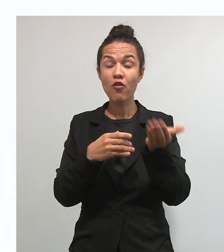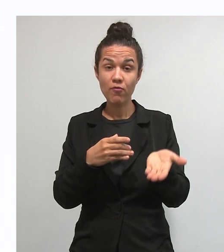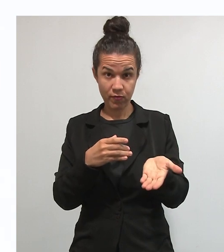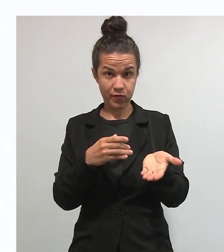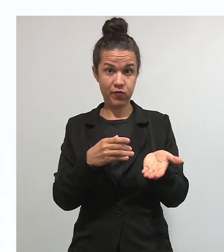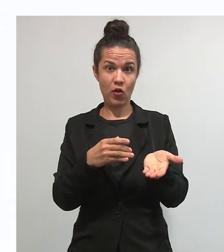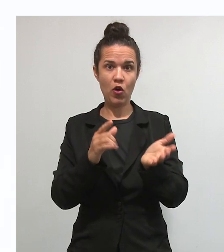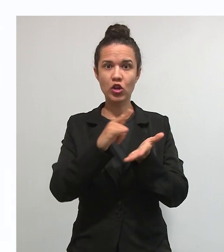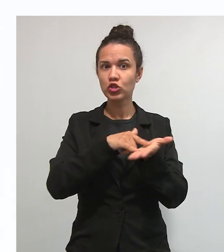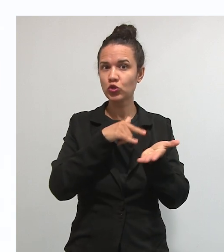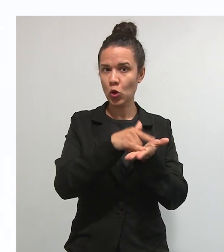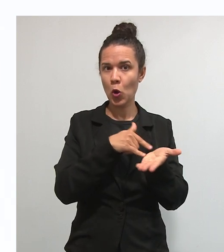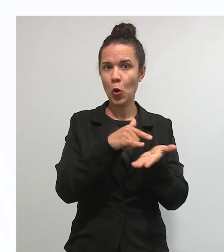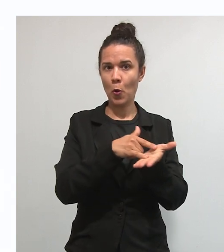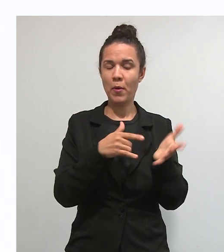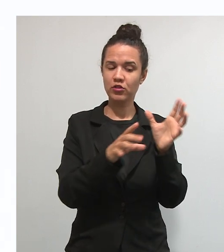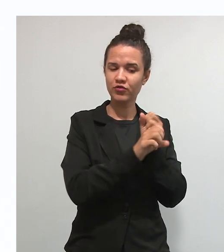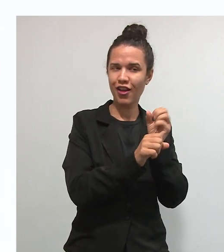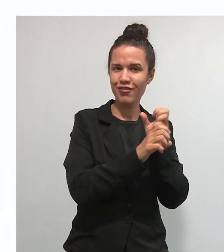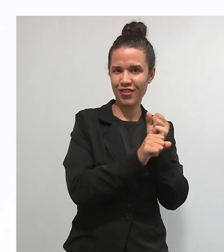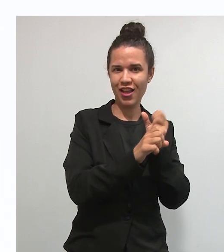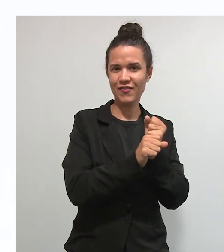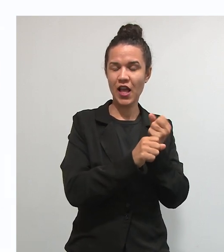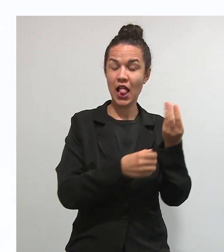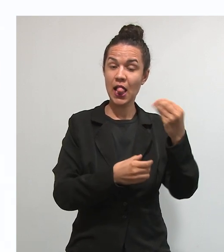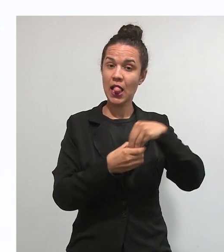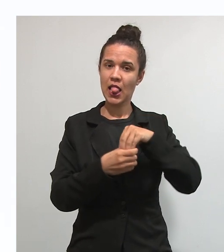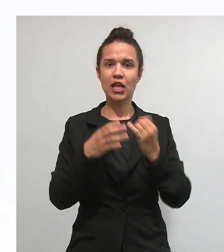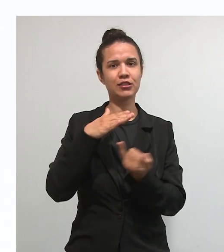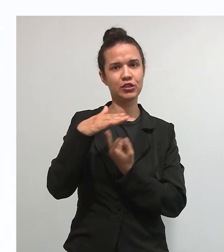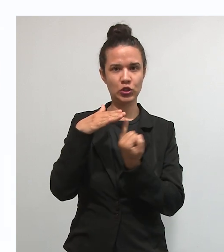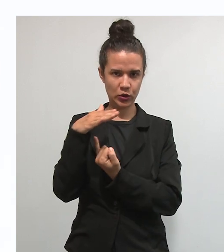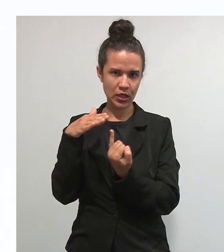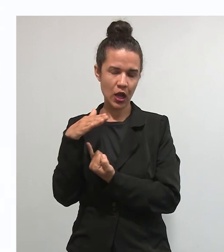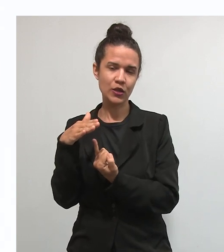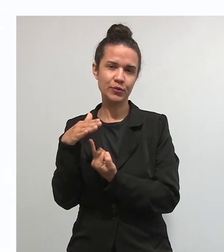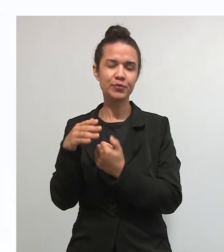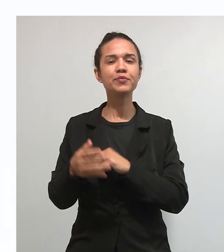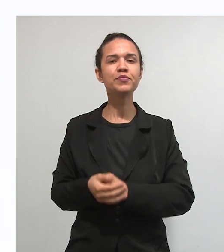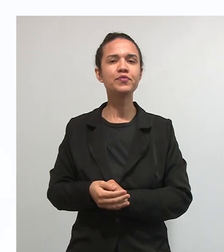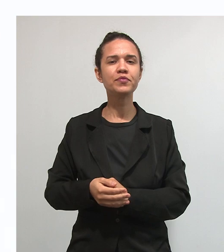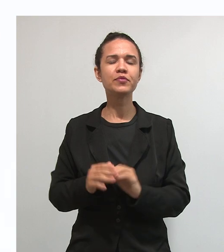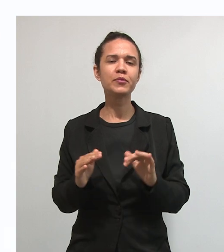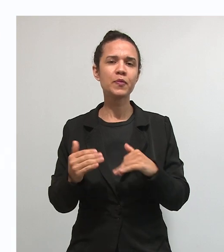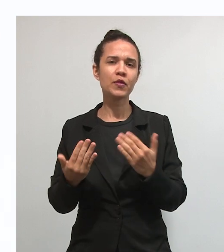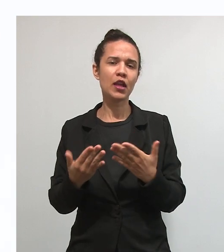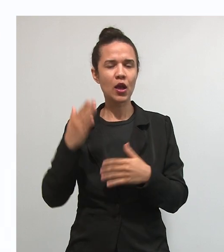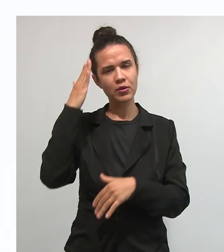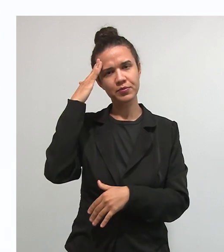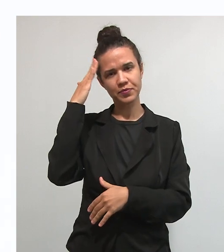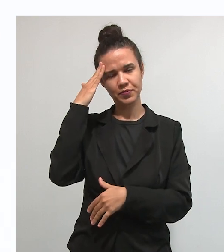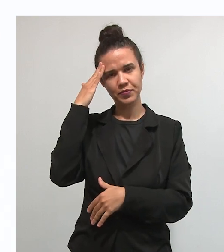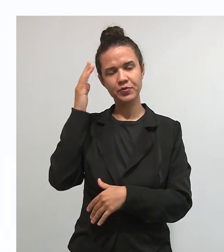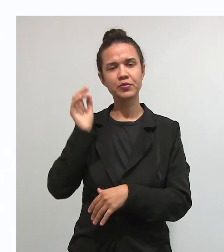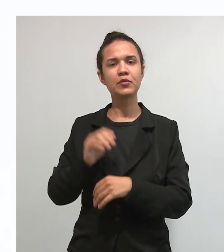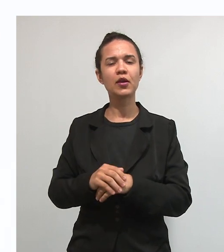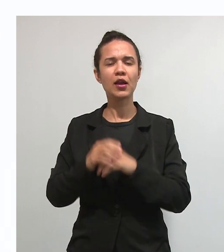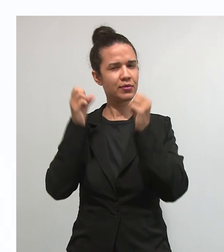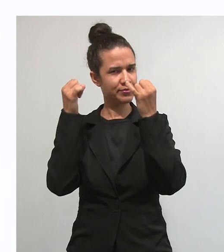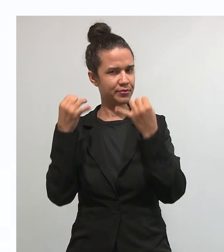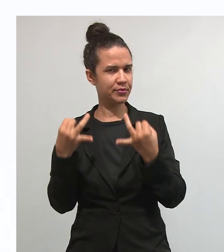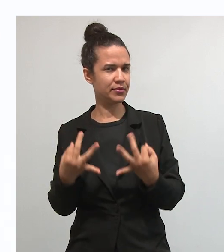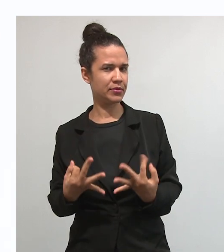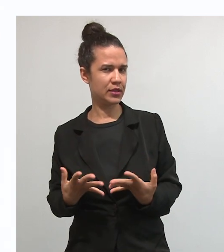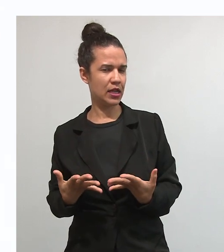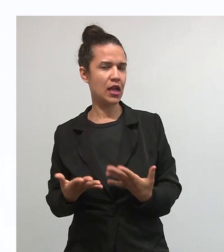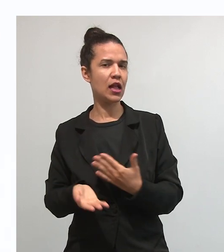o sistema contábil da entidade. Então, já sabemos que quando a gente explicou lá